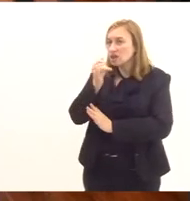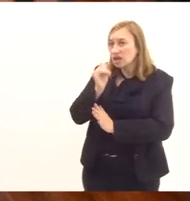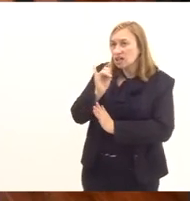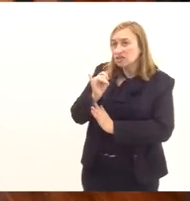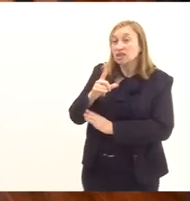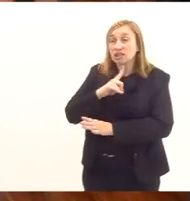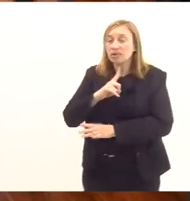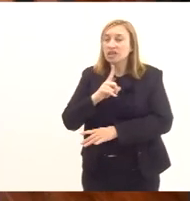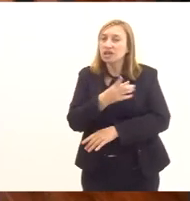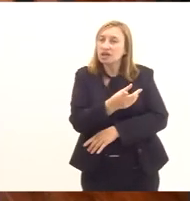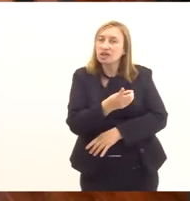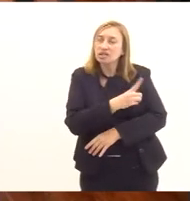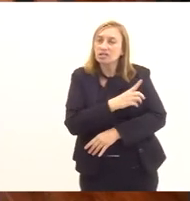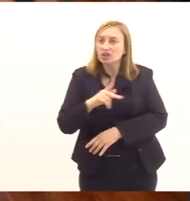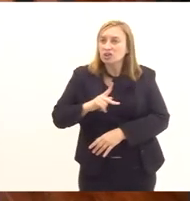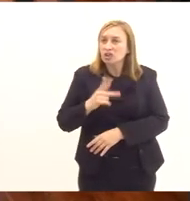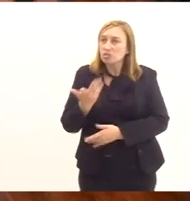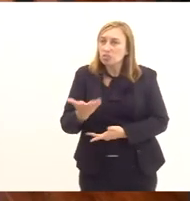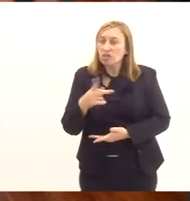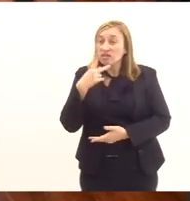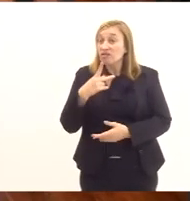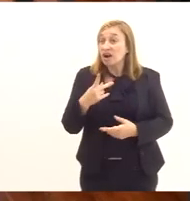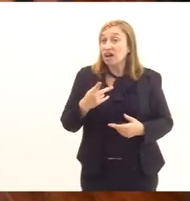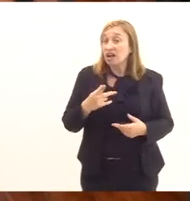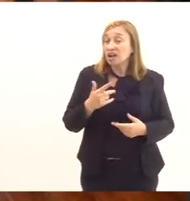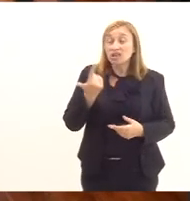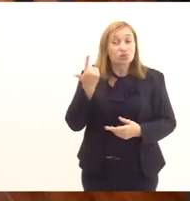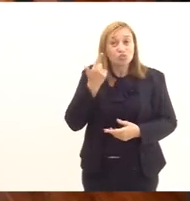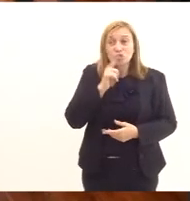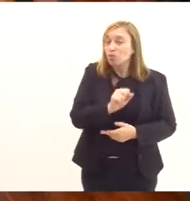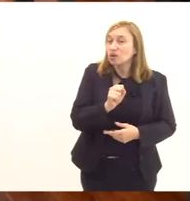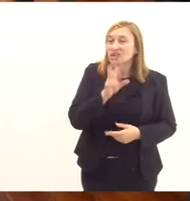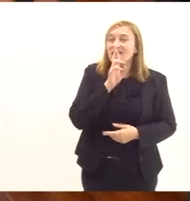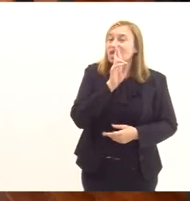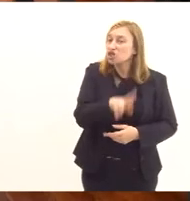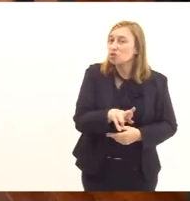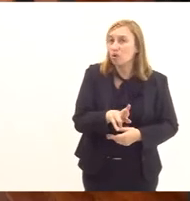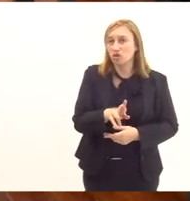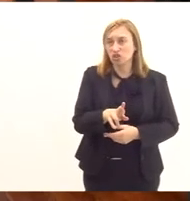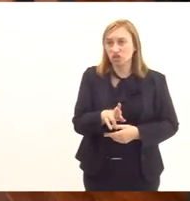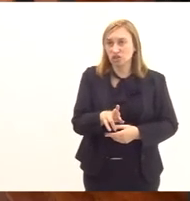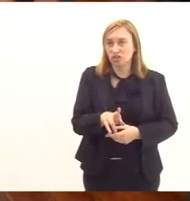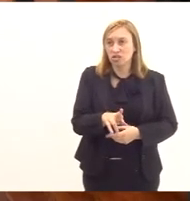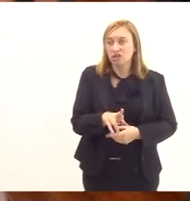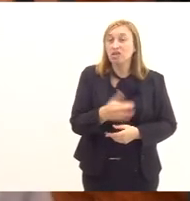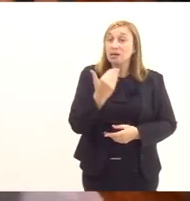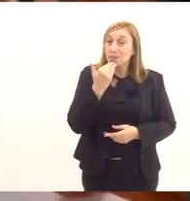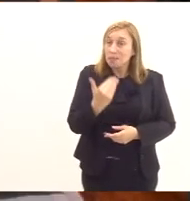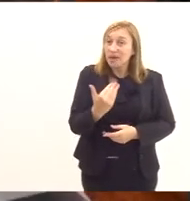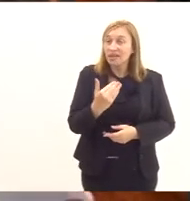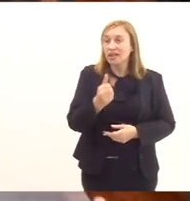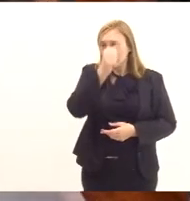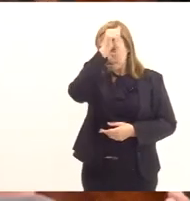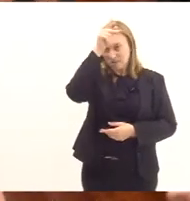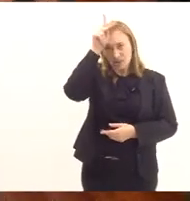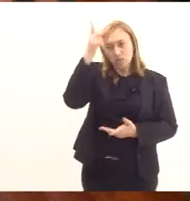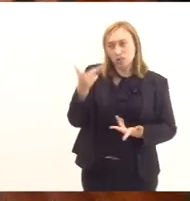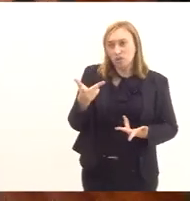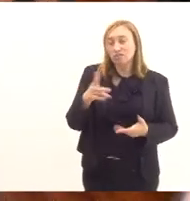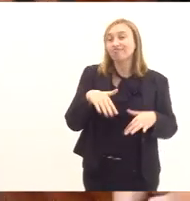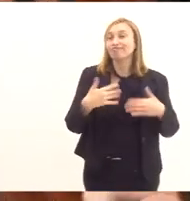relato da Defensoria Pública que nos diz exatamente que não consegue ter respostas daquilo que solicita a prefeitura